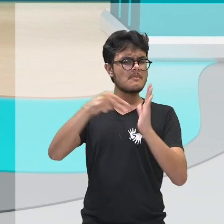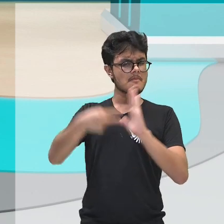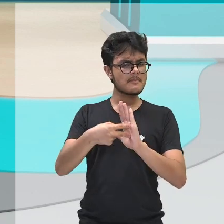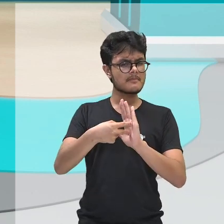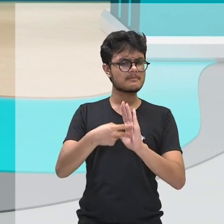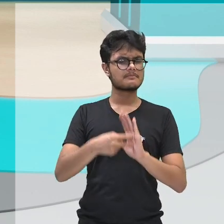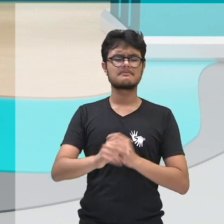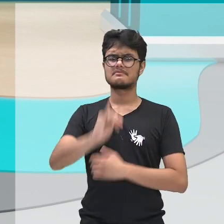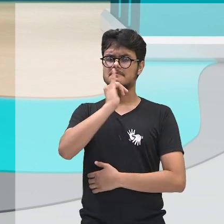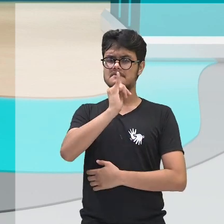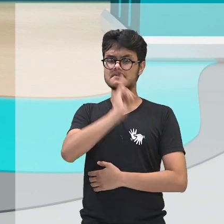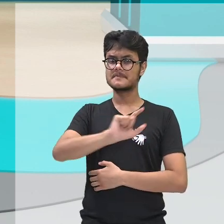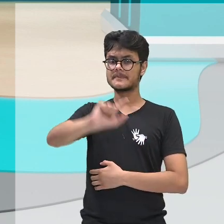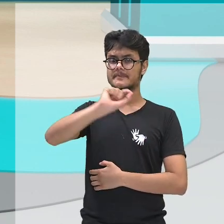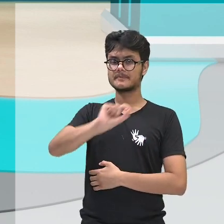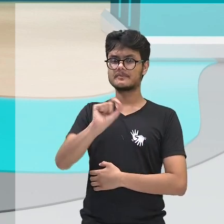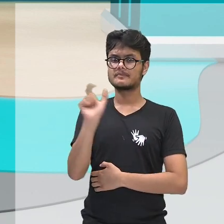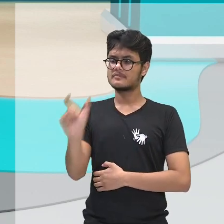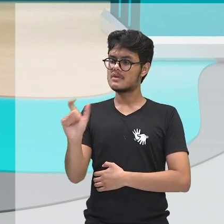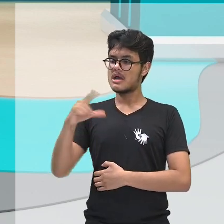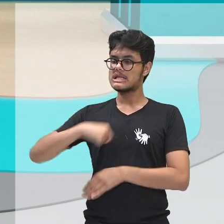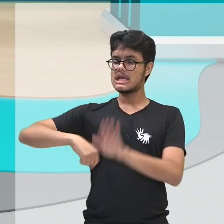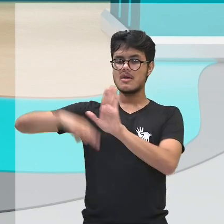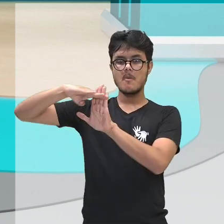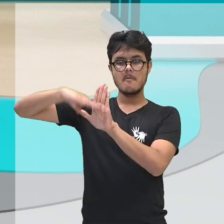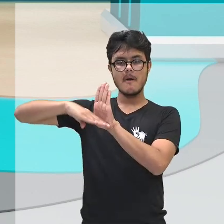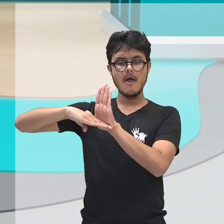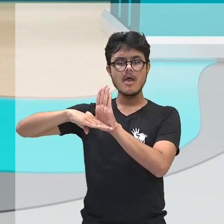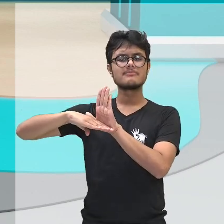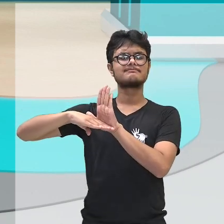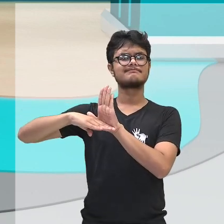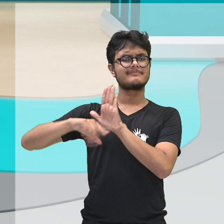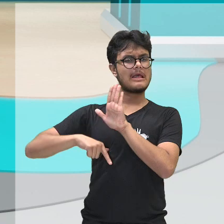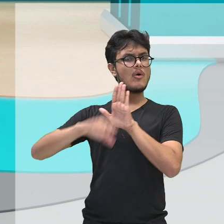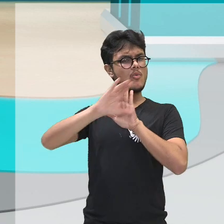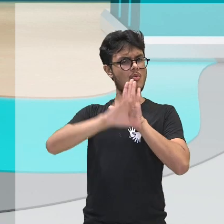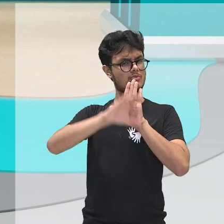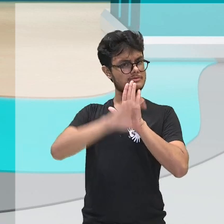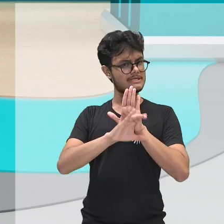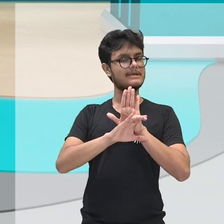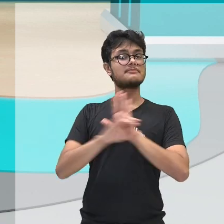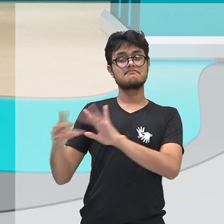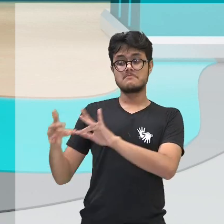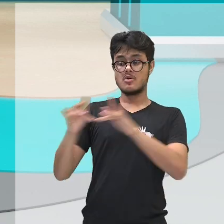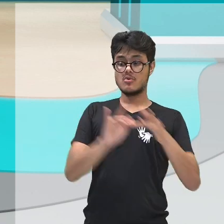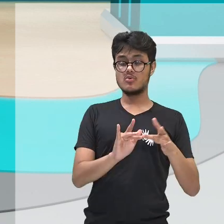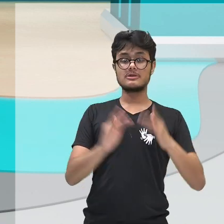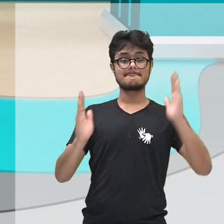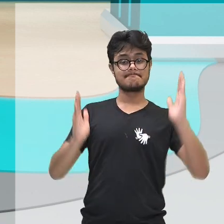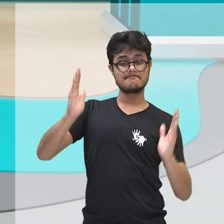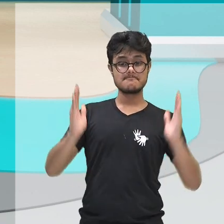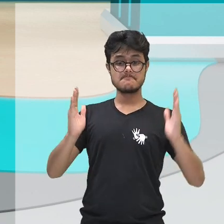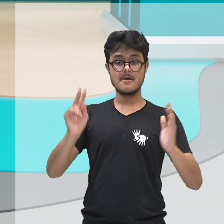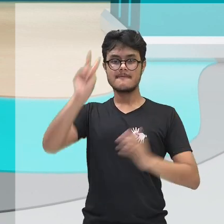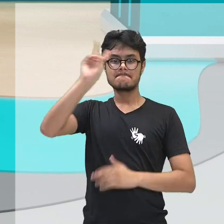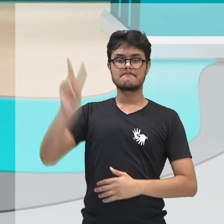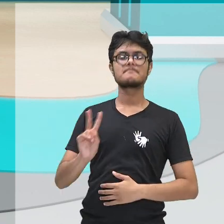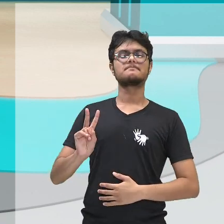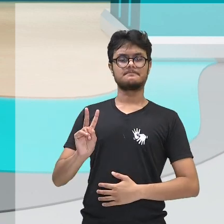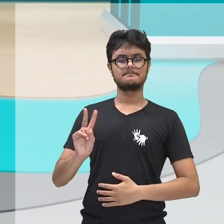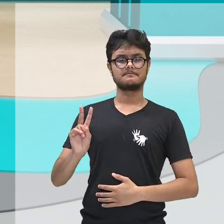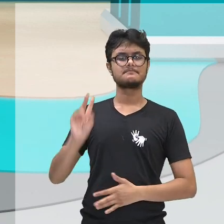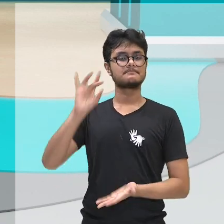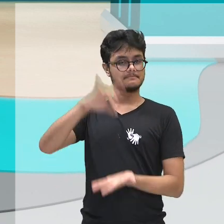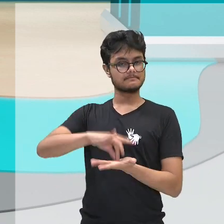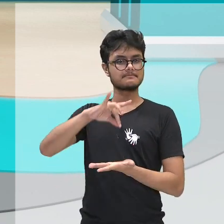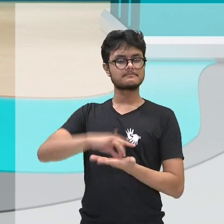arte acadêmica é aquela que tem uma padronização, tem um conceito, tem uma forma de pintura? Isso foi muito